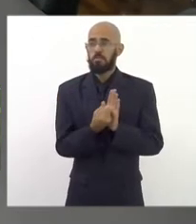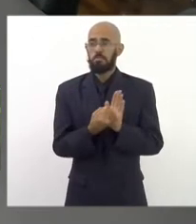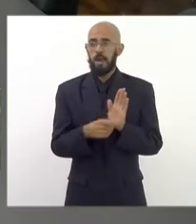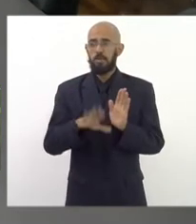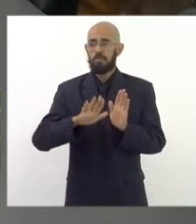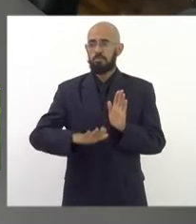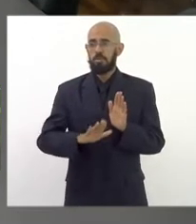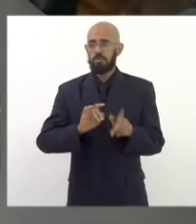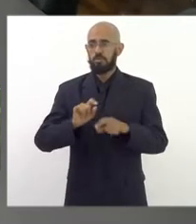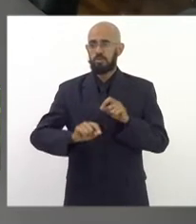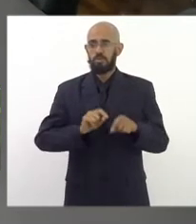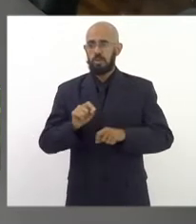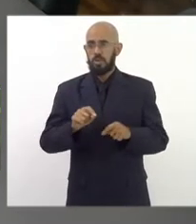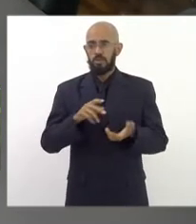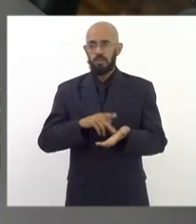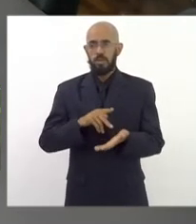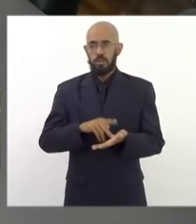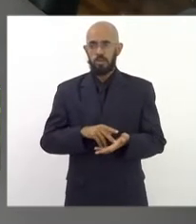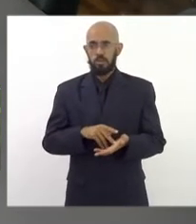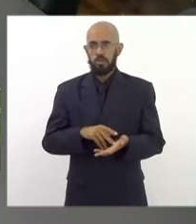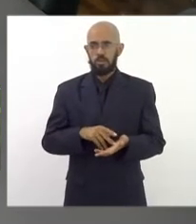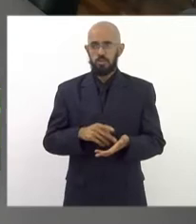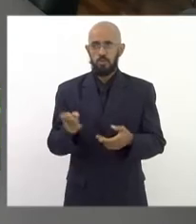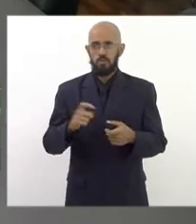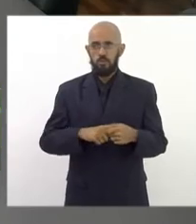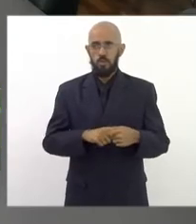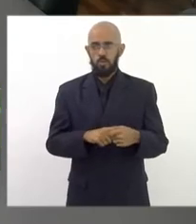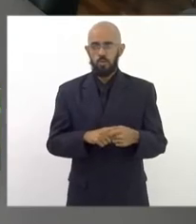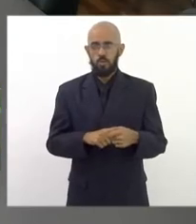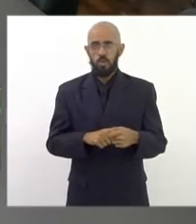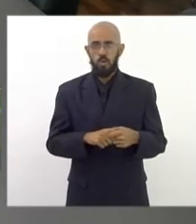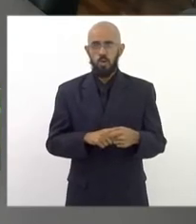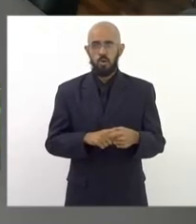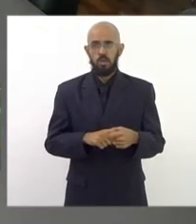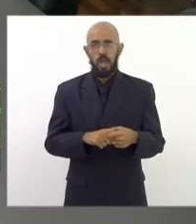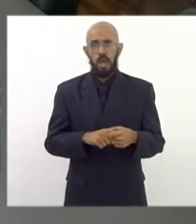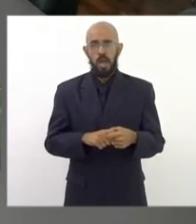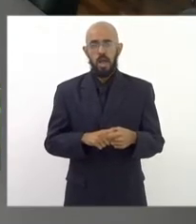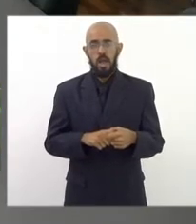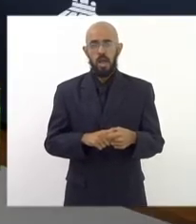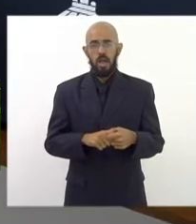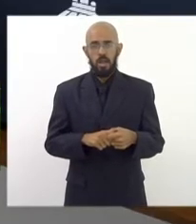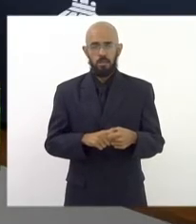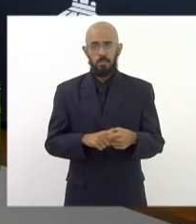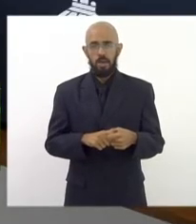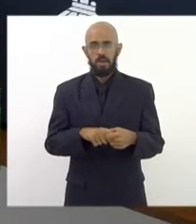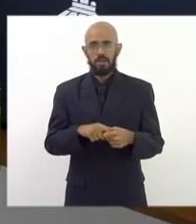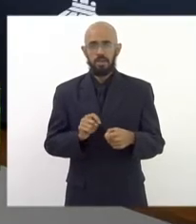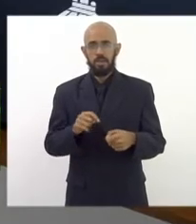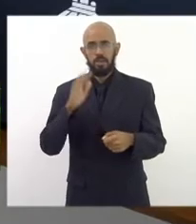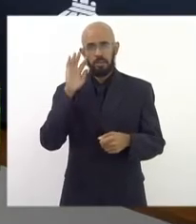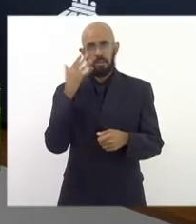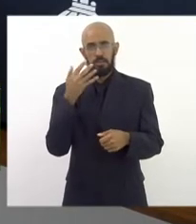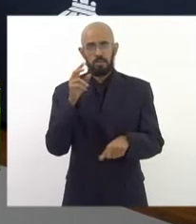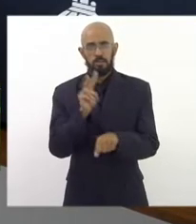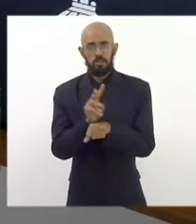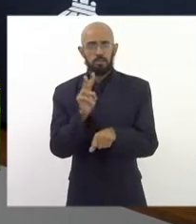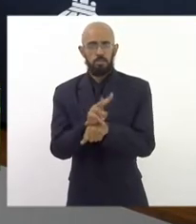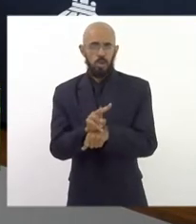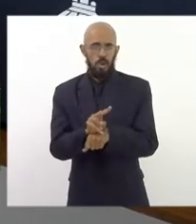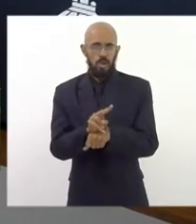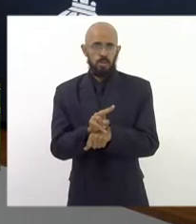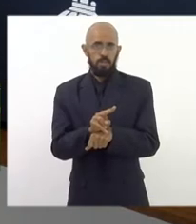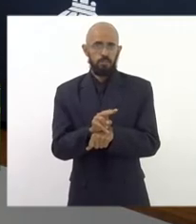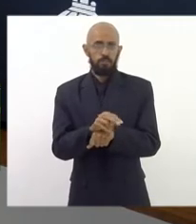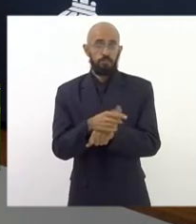mas concretamente a gente voltou a estar pendurado numa liminar, né? E tem uma audiência programada, salvo engano, para o dia 25 deste